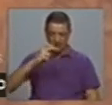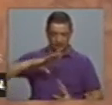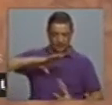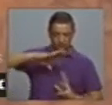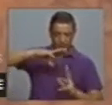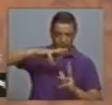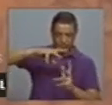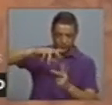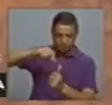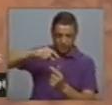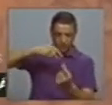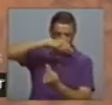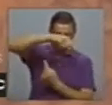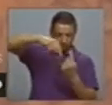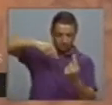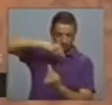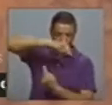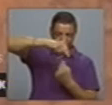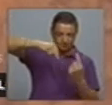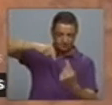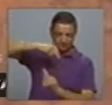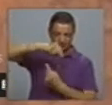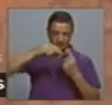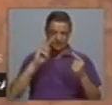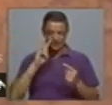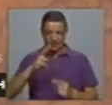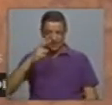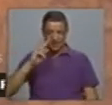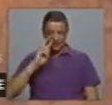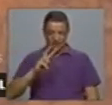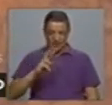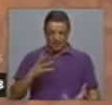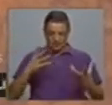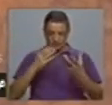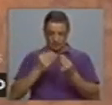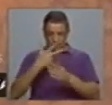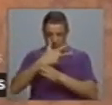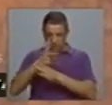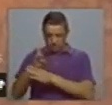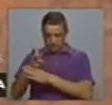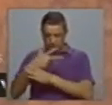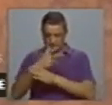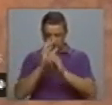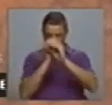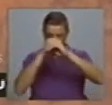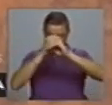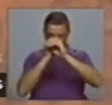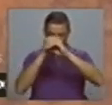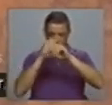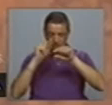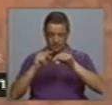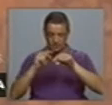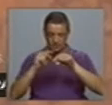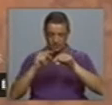deixa de ser uma ilusão curiosa registada quando nós juntamos uma câmara fotográfica com um telescópio. Sim, porque isto também foi